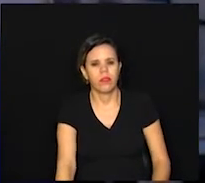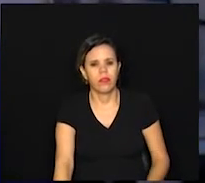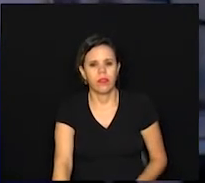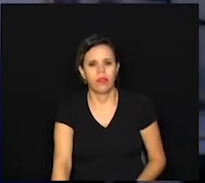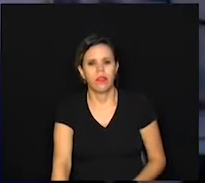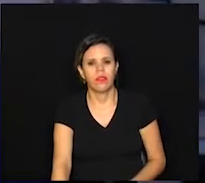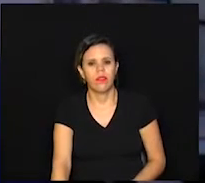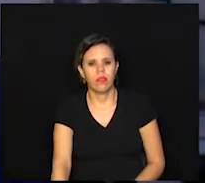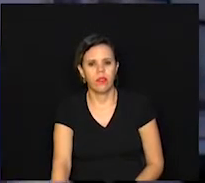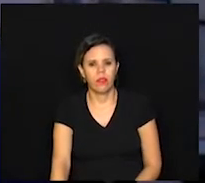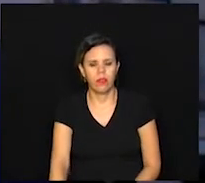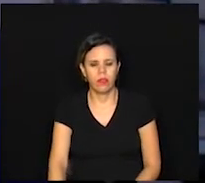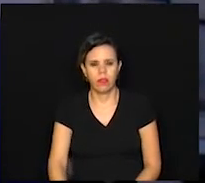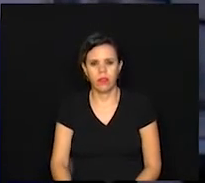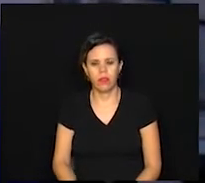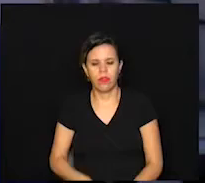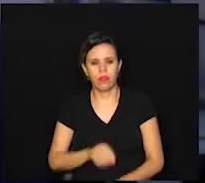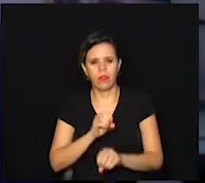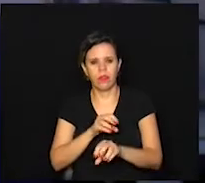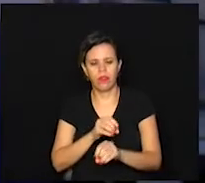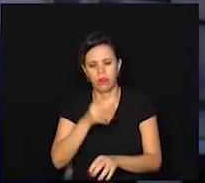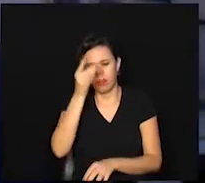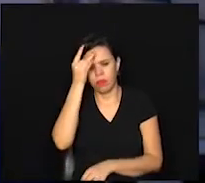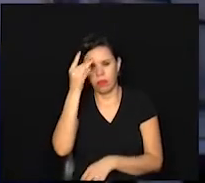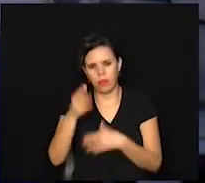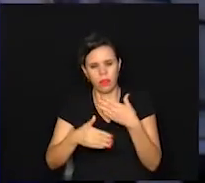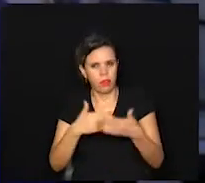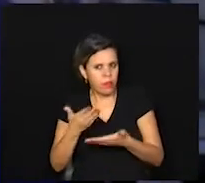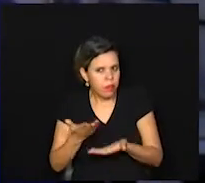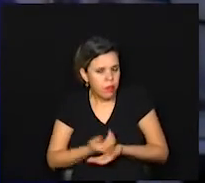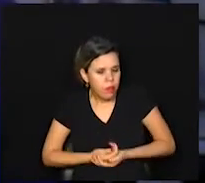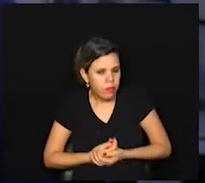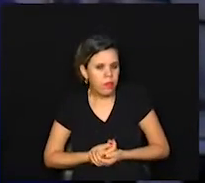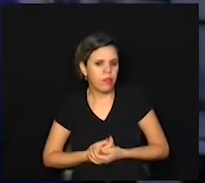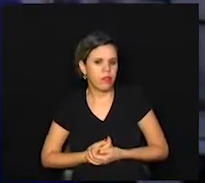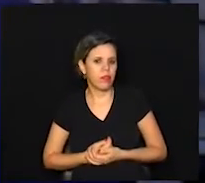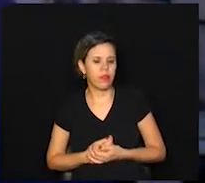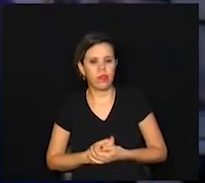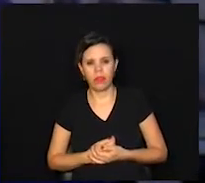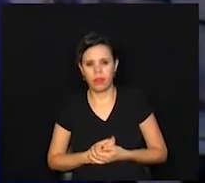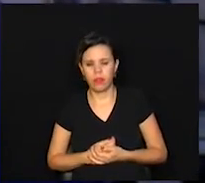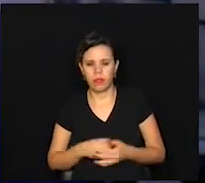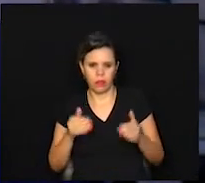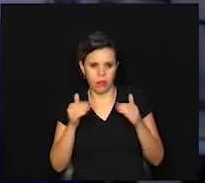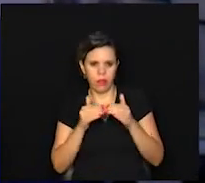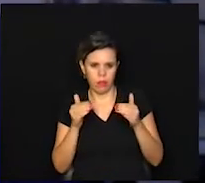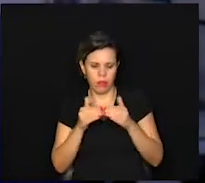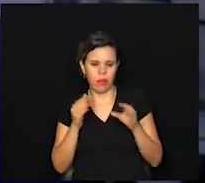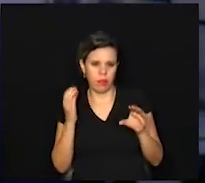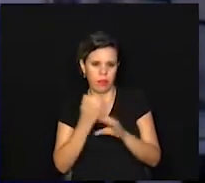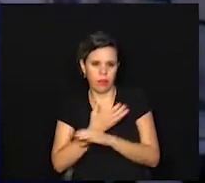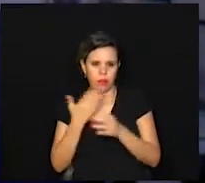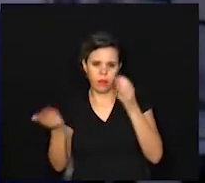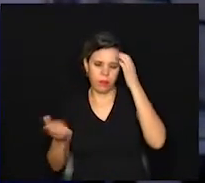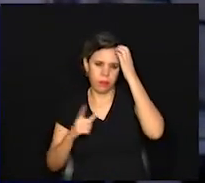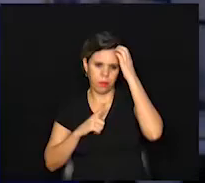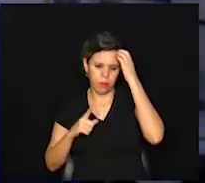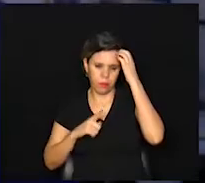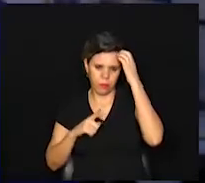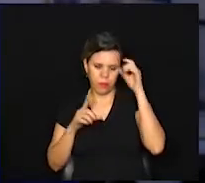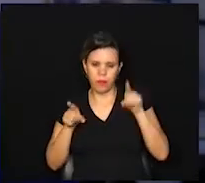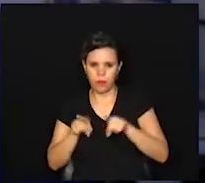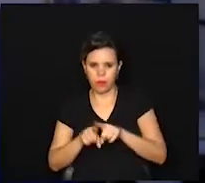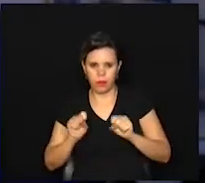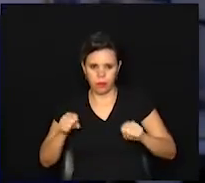que nesse processo educativo, né, eu concordo plenamente, né, tem que envolver